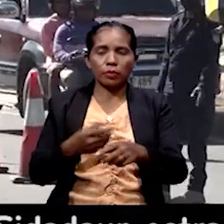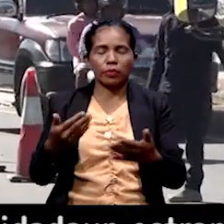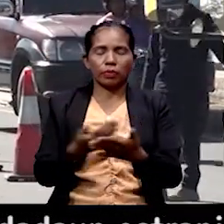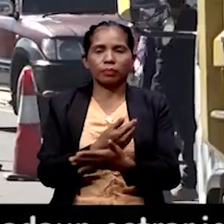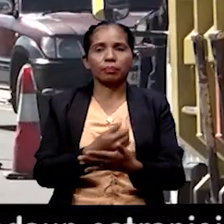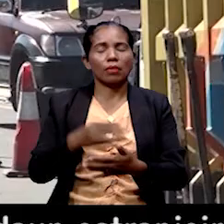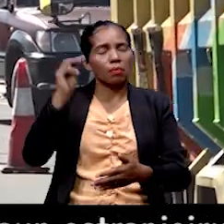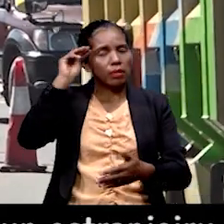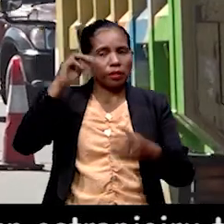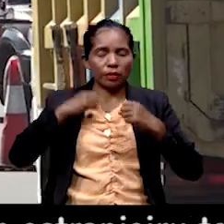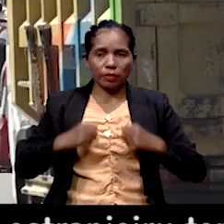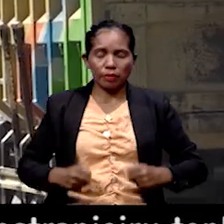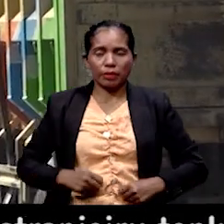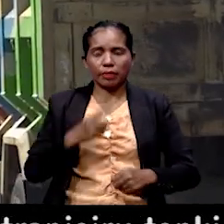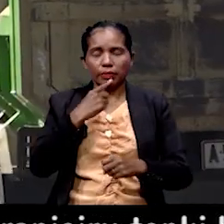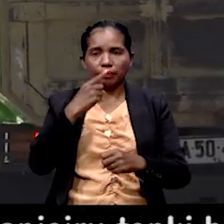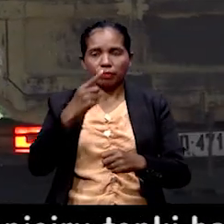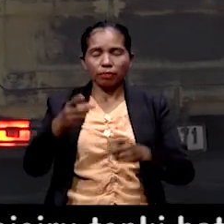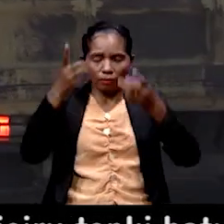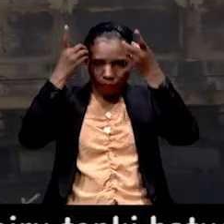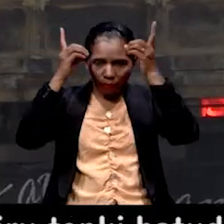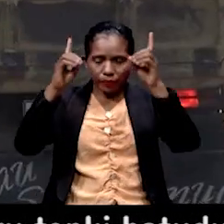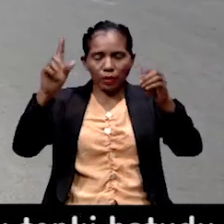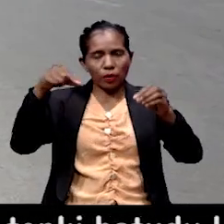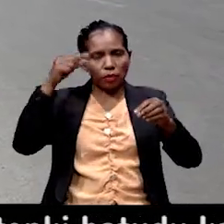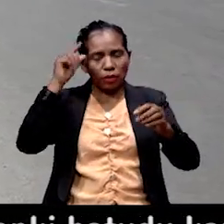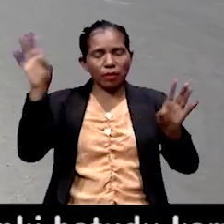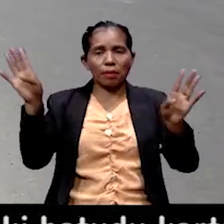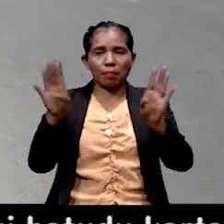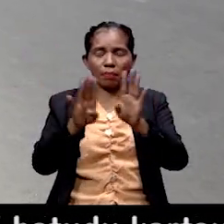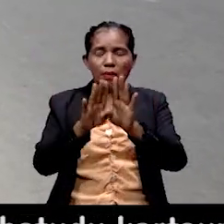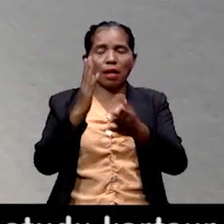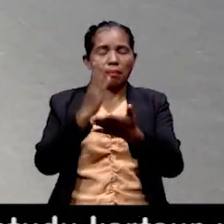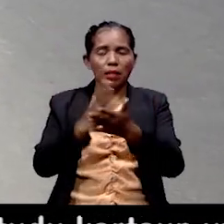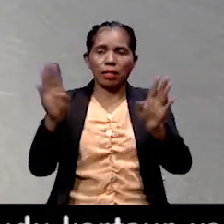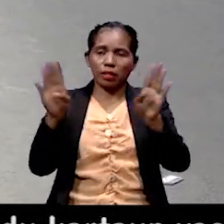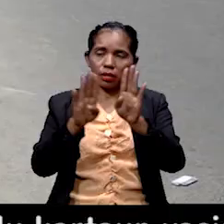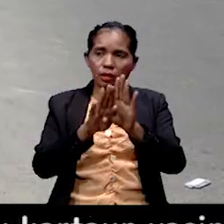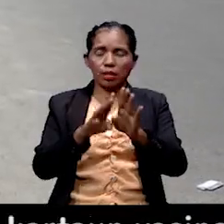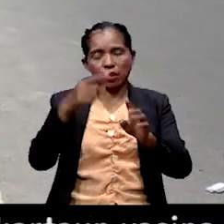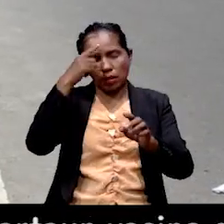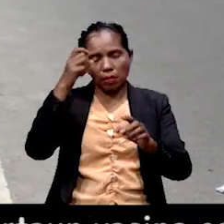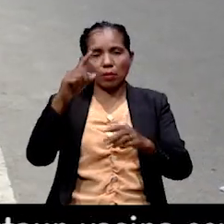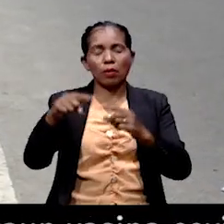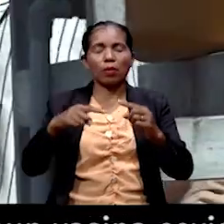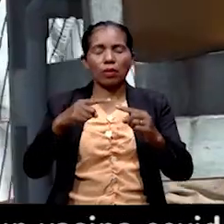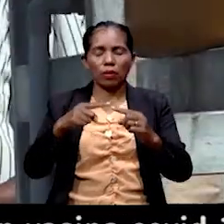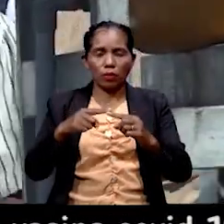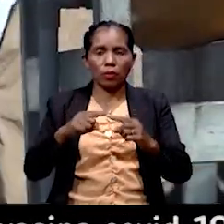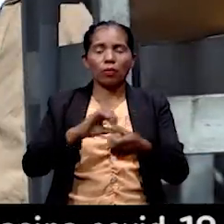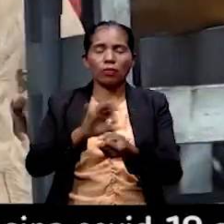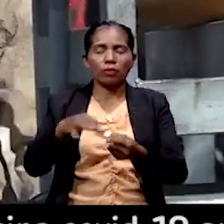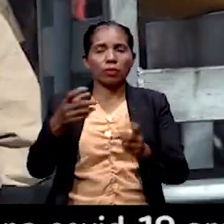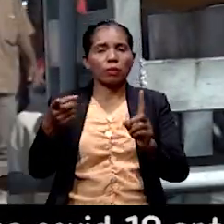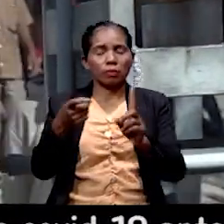Odete Maria Freitas Belo Hateten, decisão governo hakoto cerca sanitária ne, tamba ohin loron caso positivo COVID-19 menos,